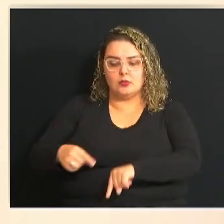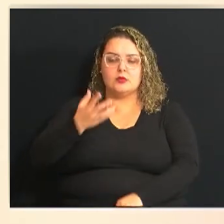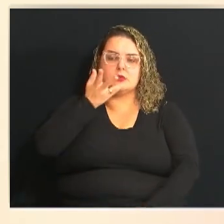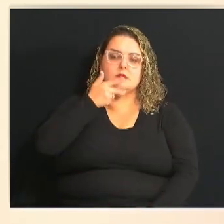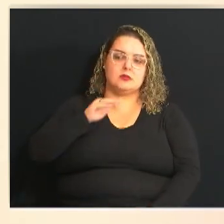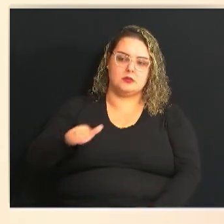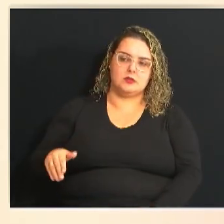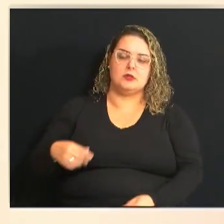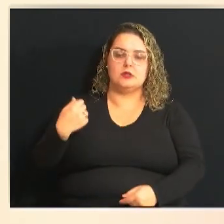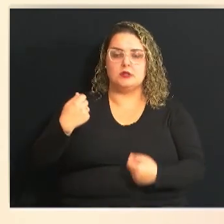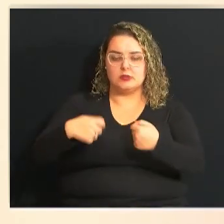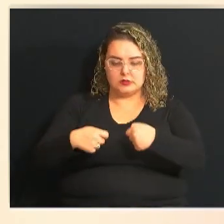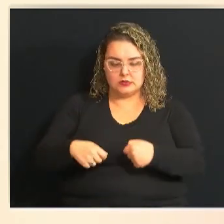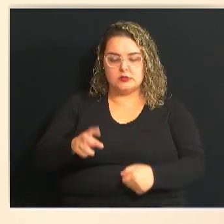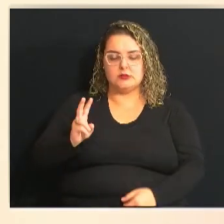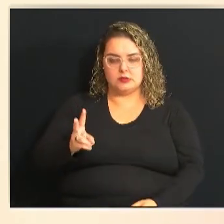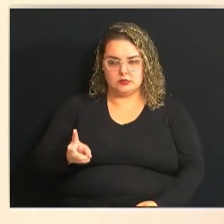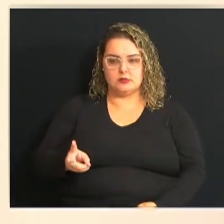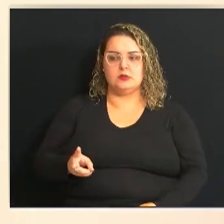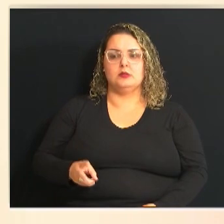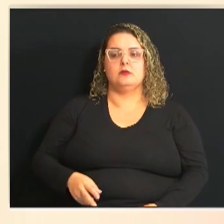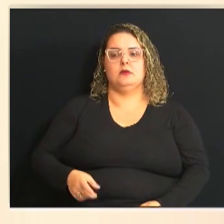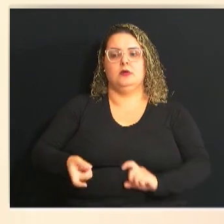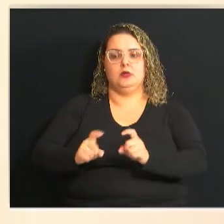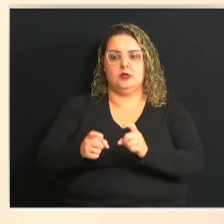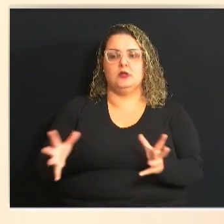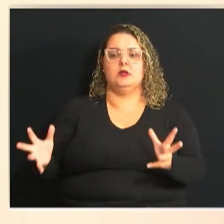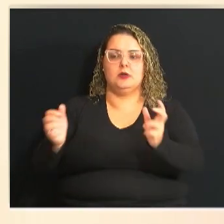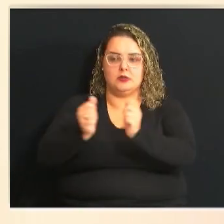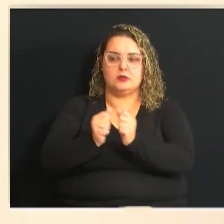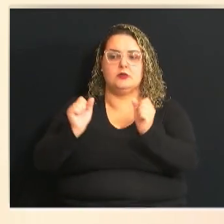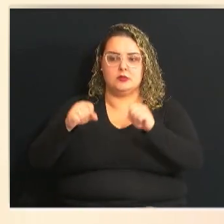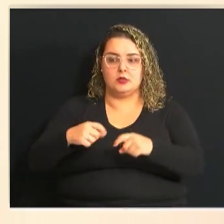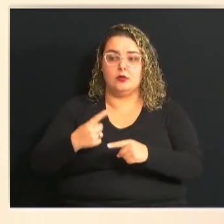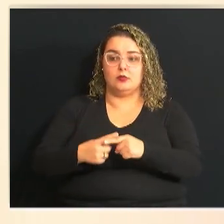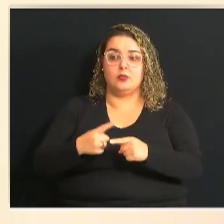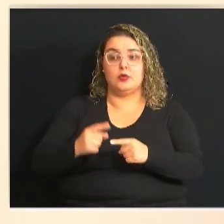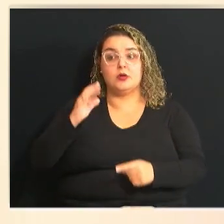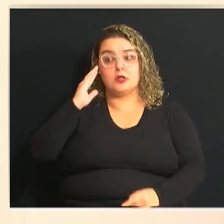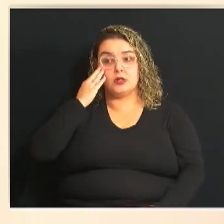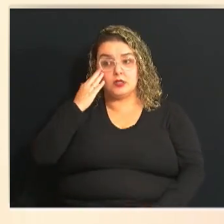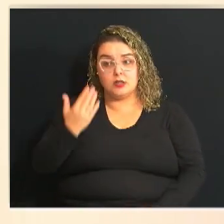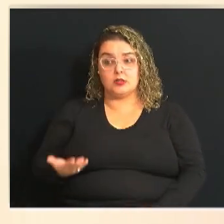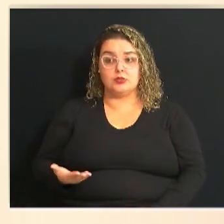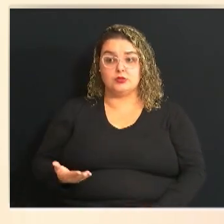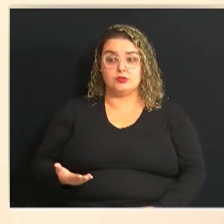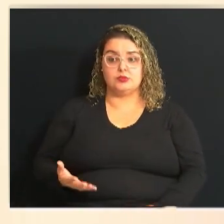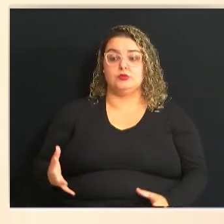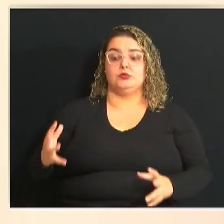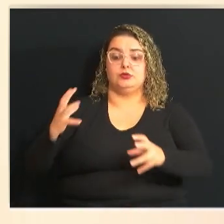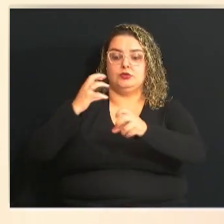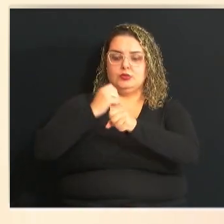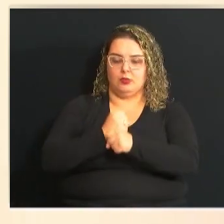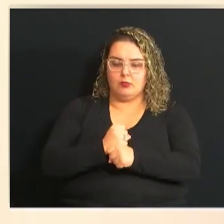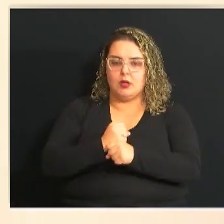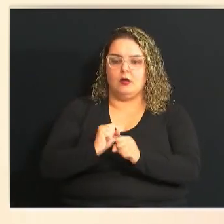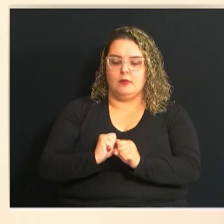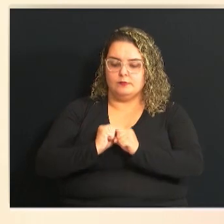realizado por outras crianças, mas muitas vezes, como foi no shopping, um dos shoppings que a gente teve em Campinas, né, em 2 deles, foram por